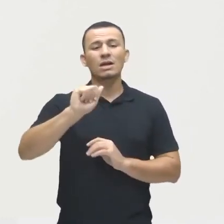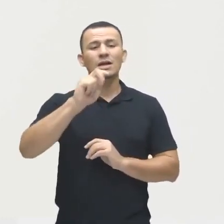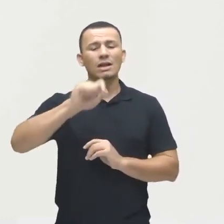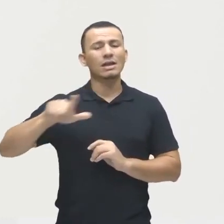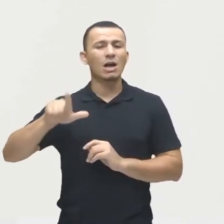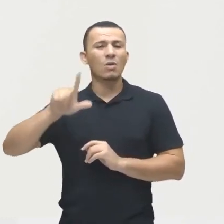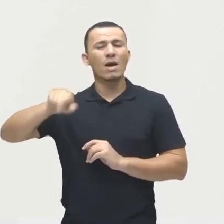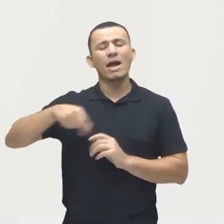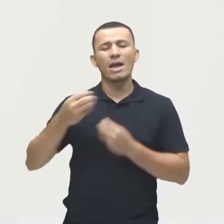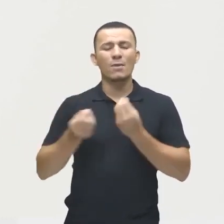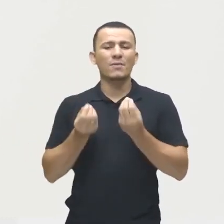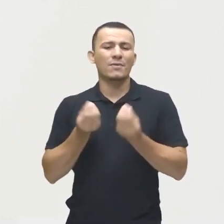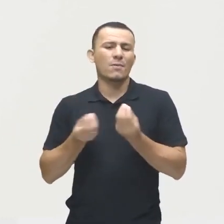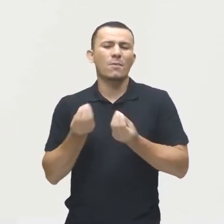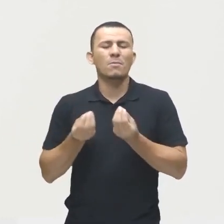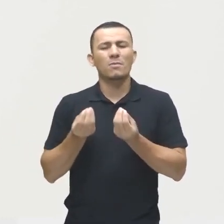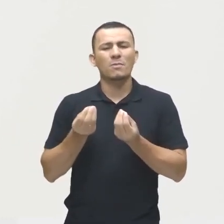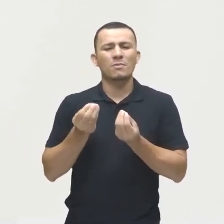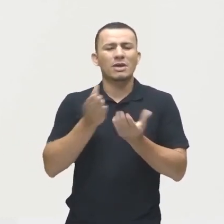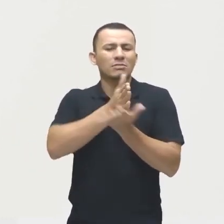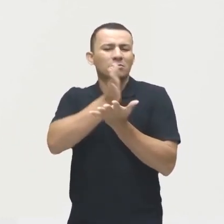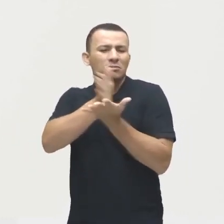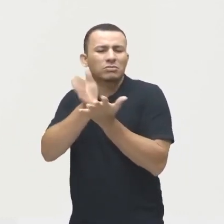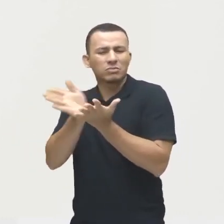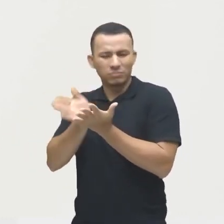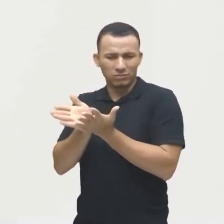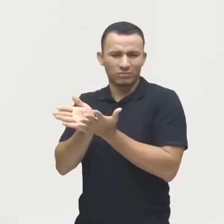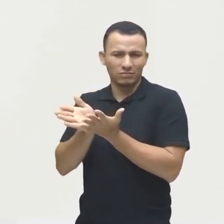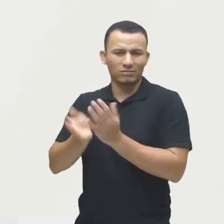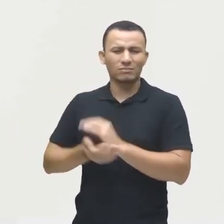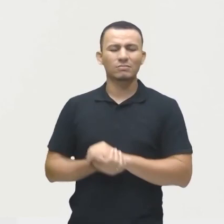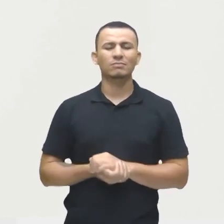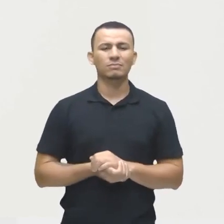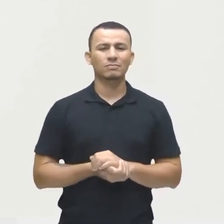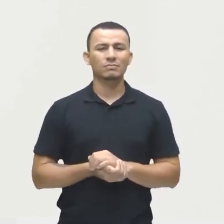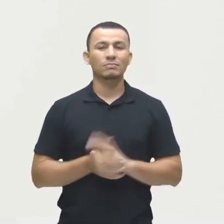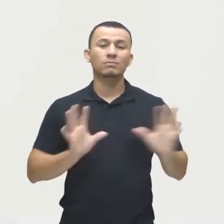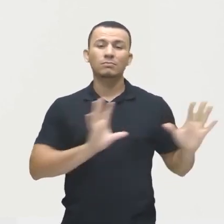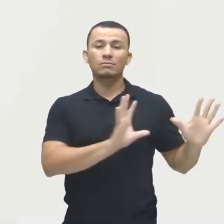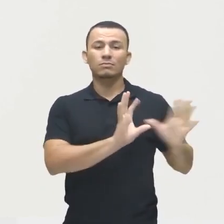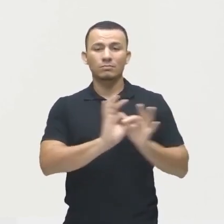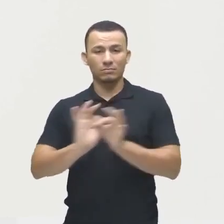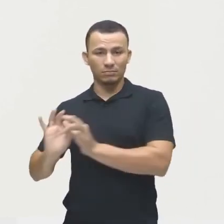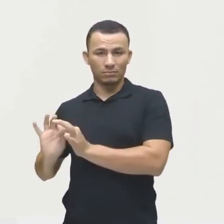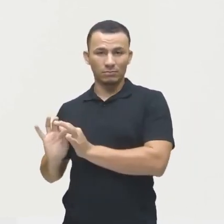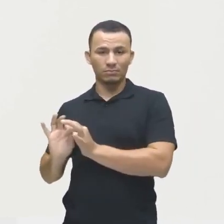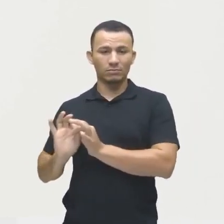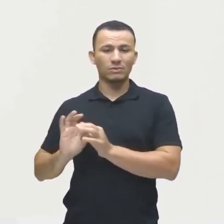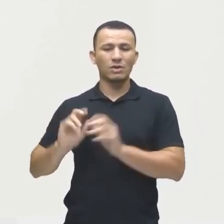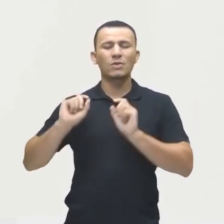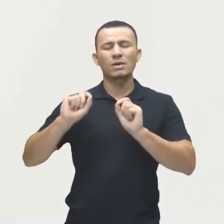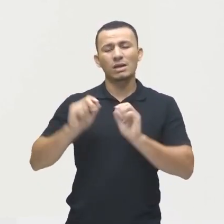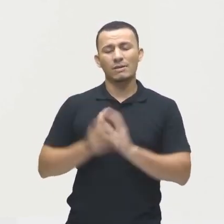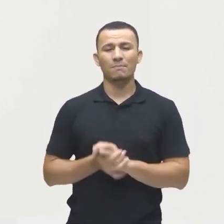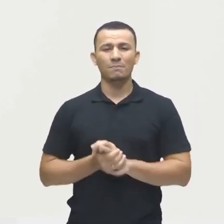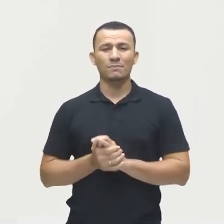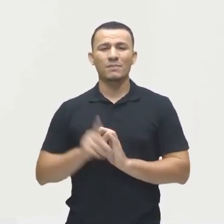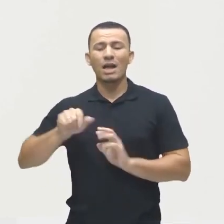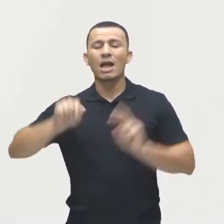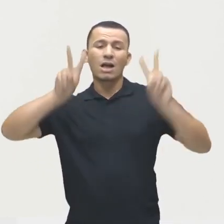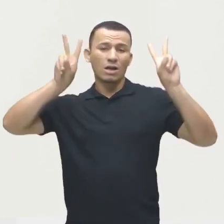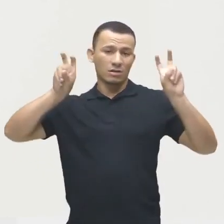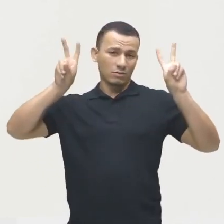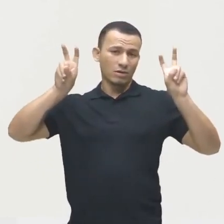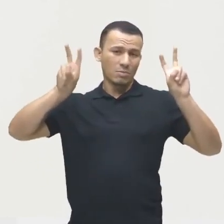meio físico de veiculação, a gente falou sobre vários deles aqui, né? Contexto, referente, aquilo que a mensagem